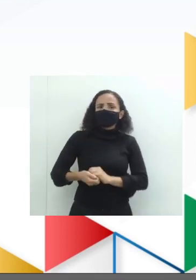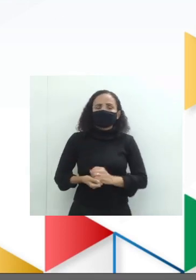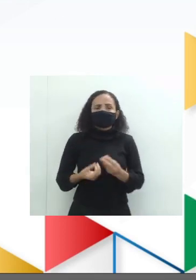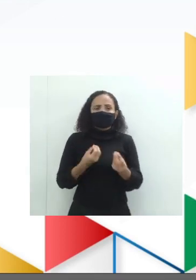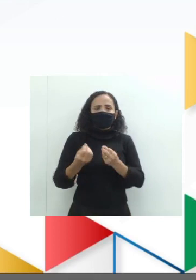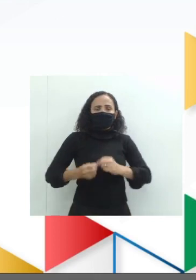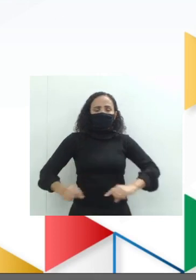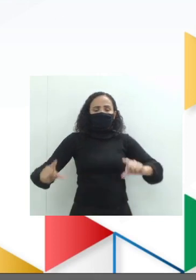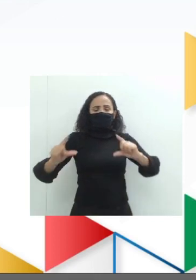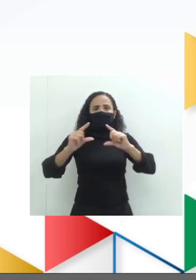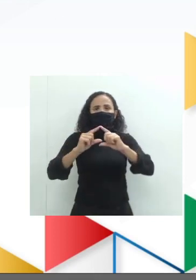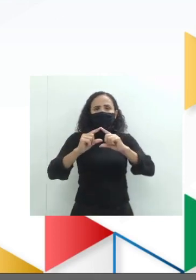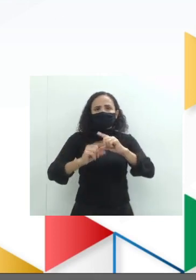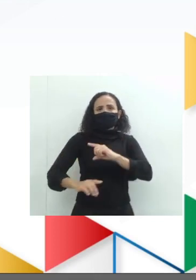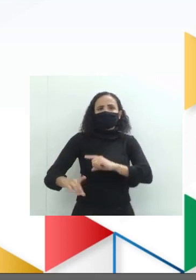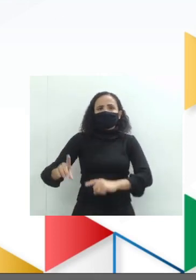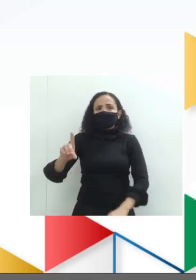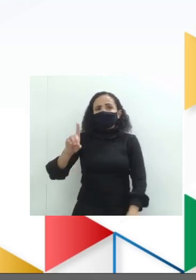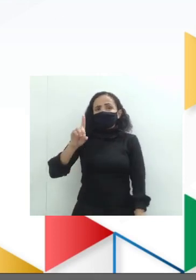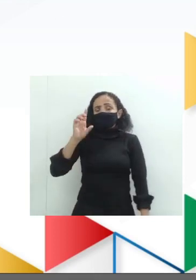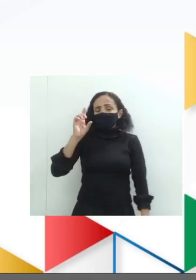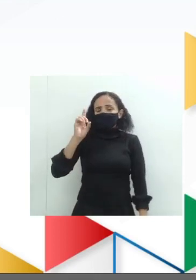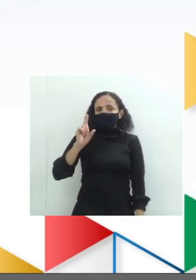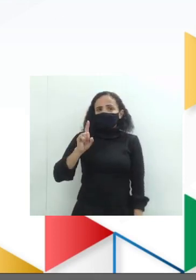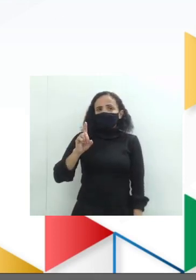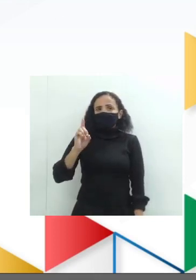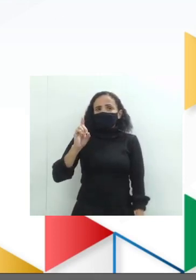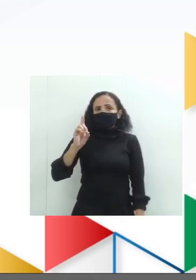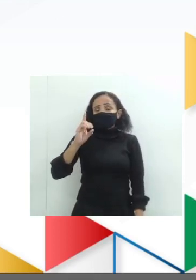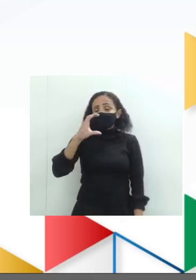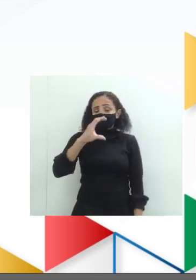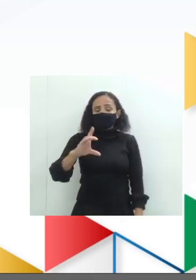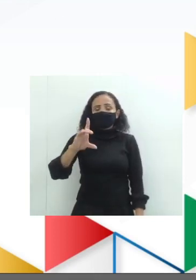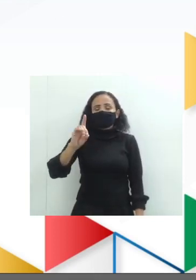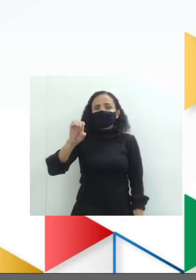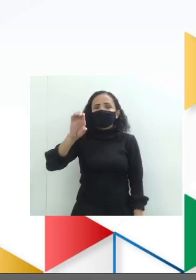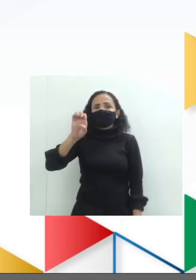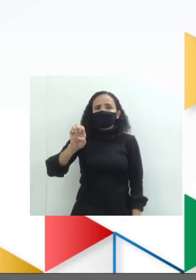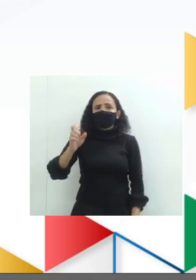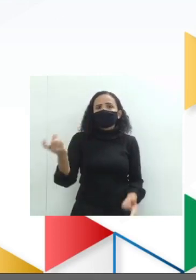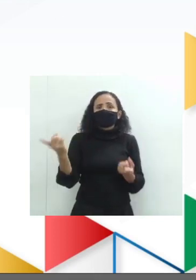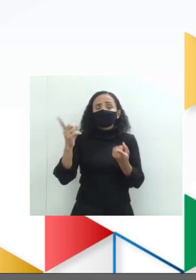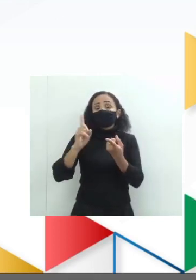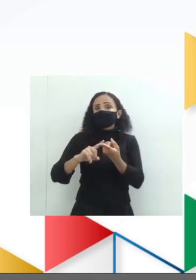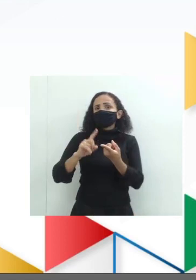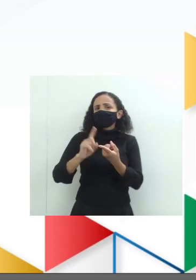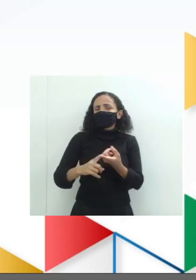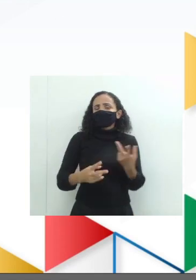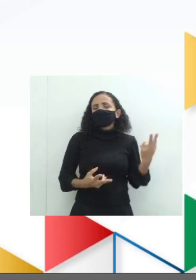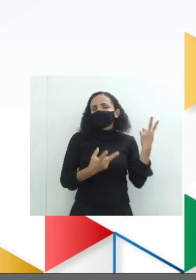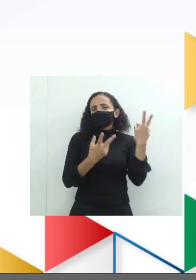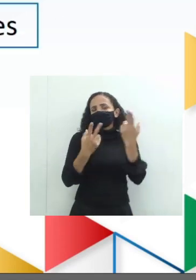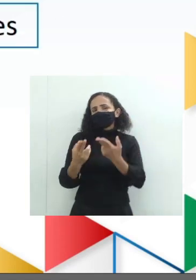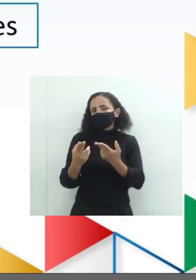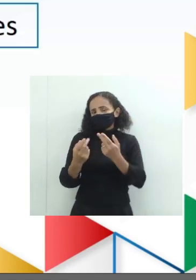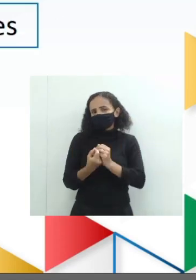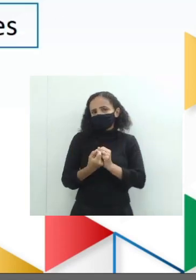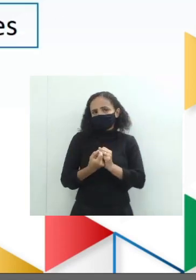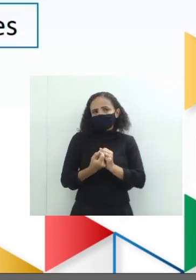triângulo DCE também, né, CDE também vai ser escaleno, ok? Mas esse